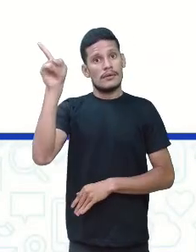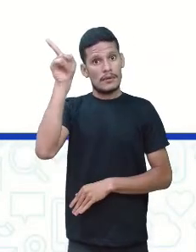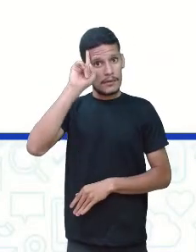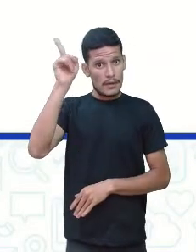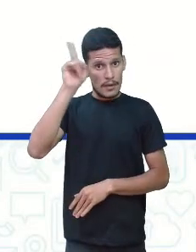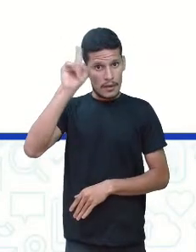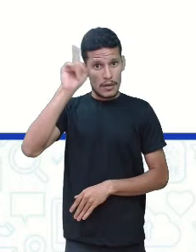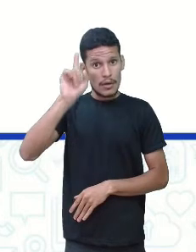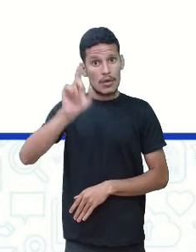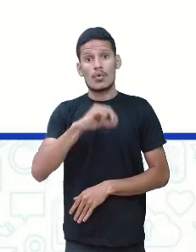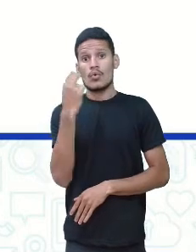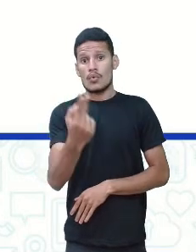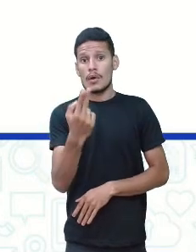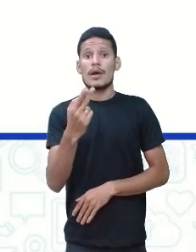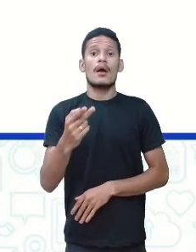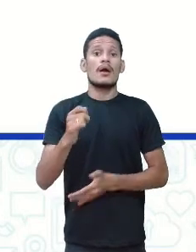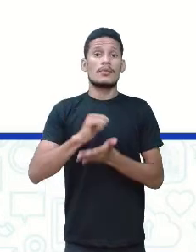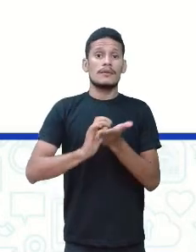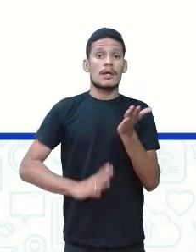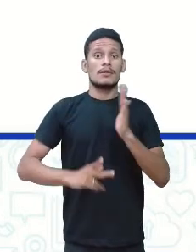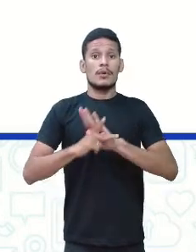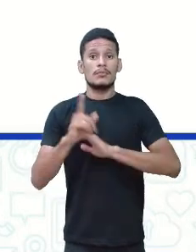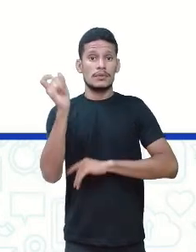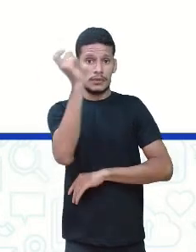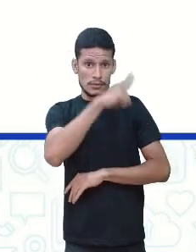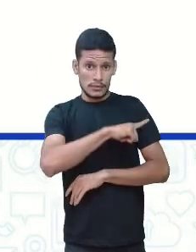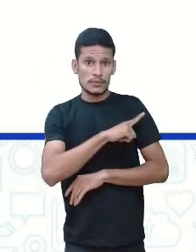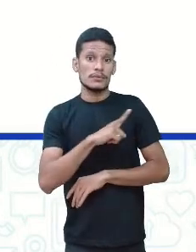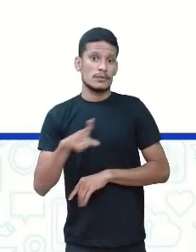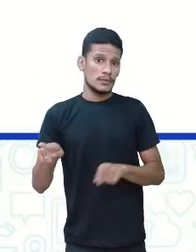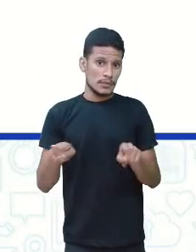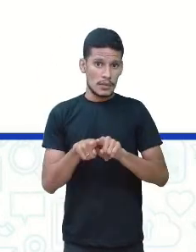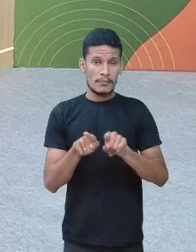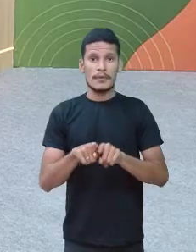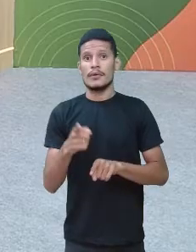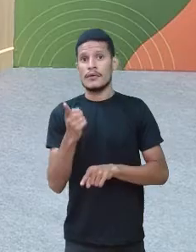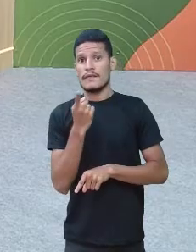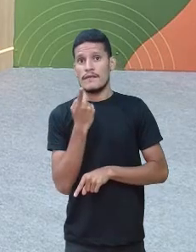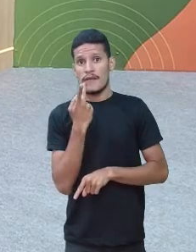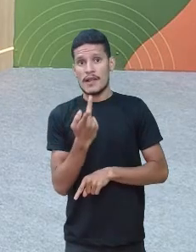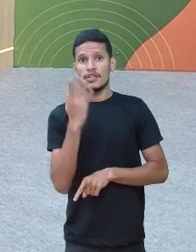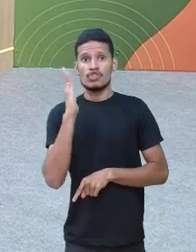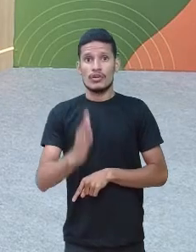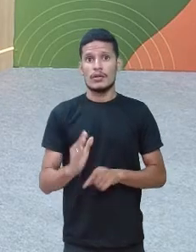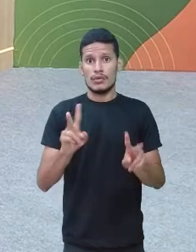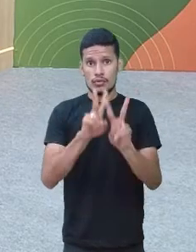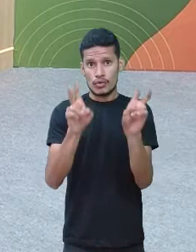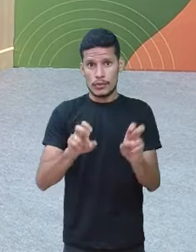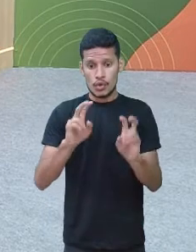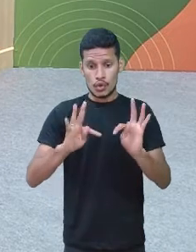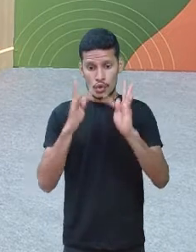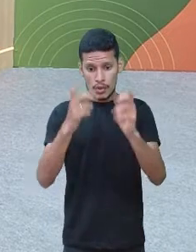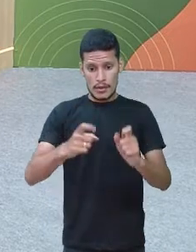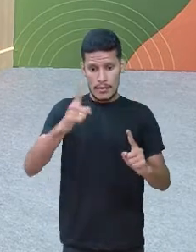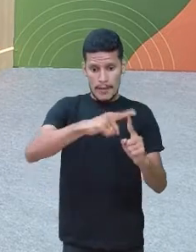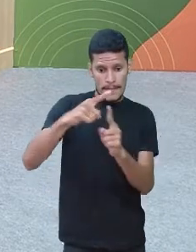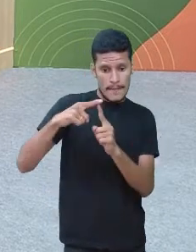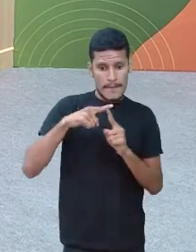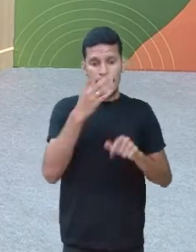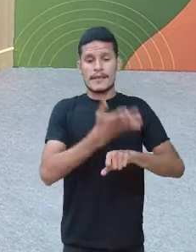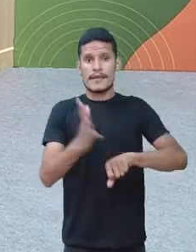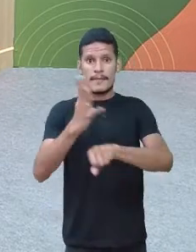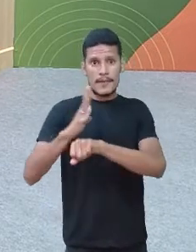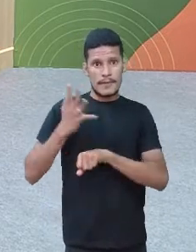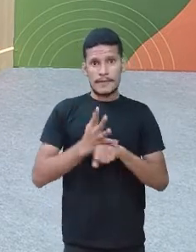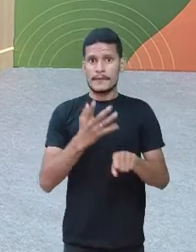ou atividades mais complexas. Então, por isso que quando eu falei que está envolvido em todo o tipo de treinamento, é porque eu não estou